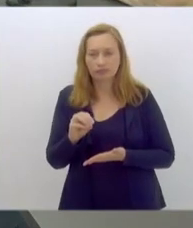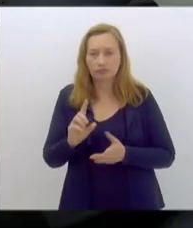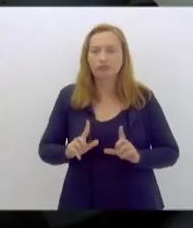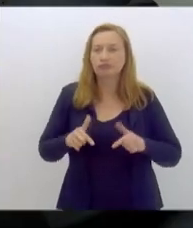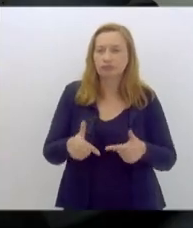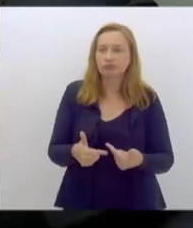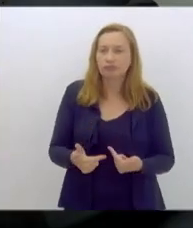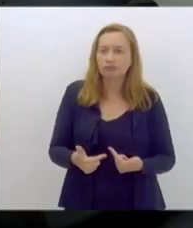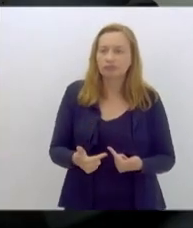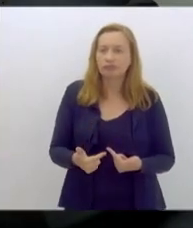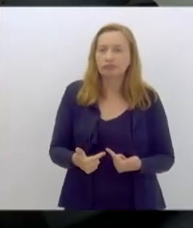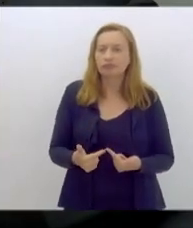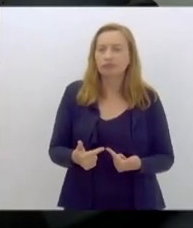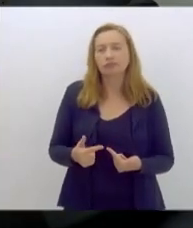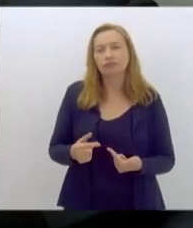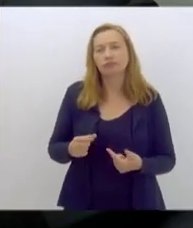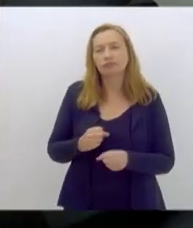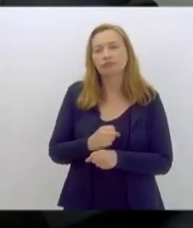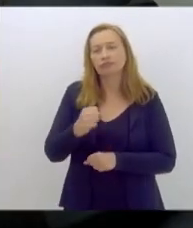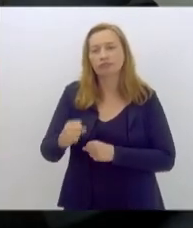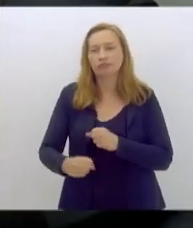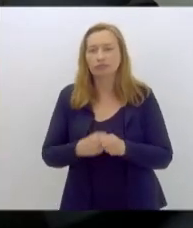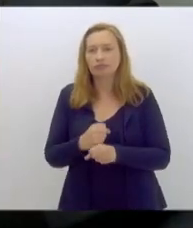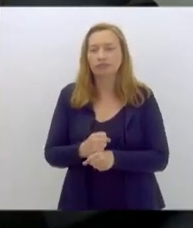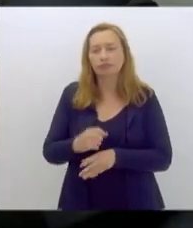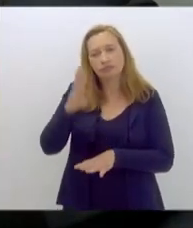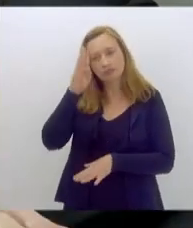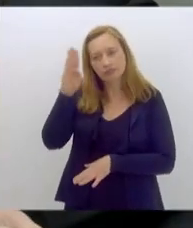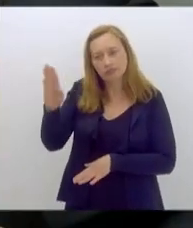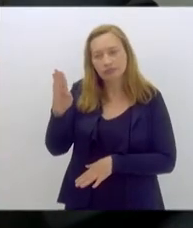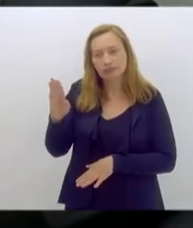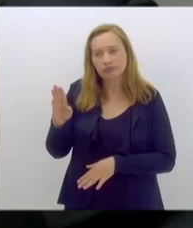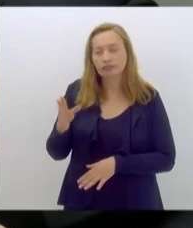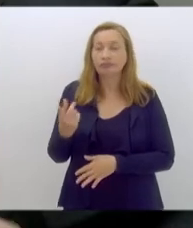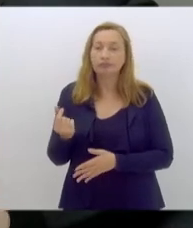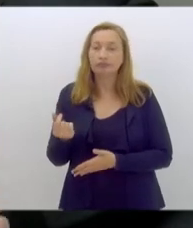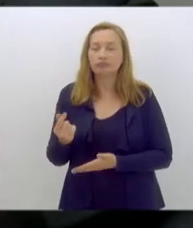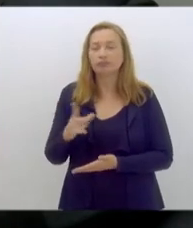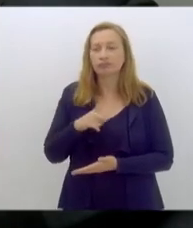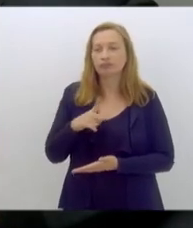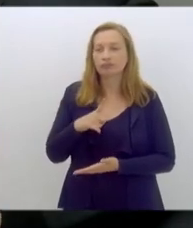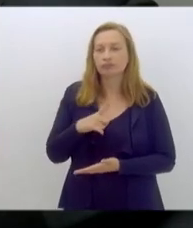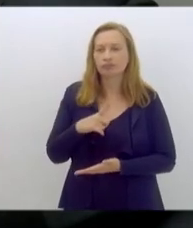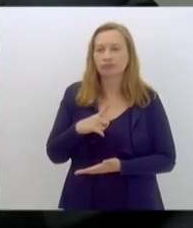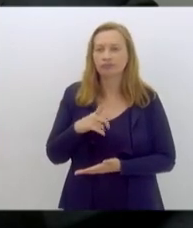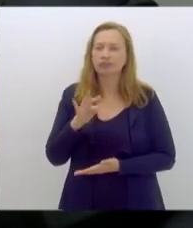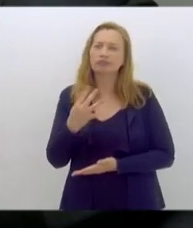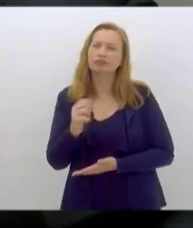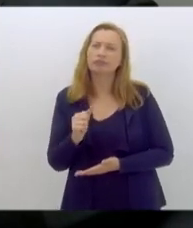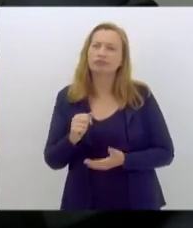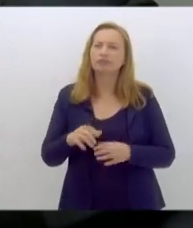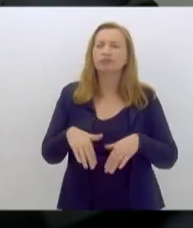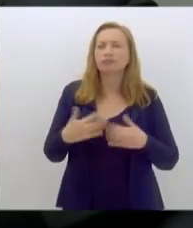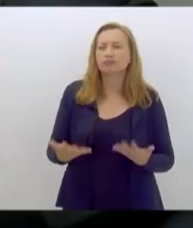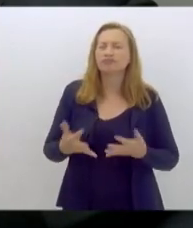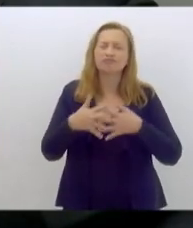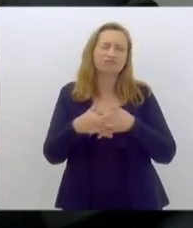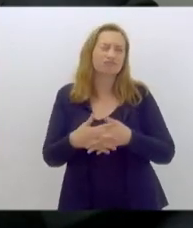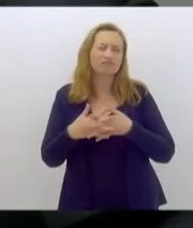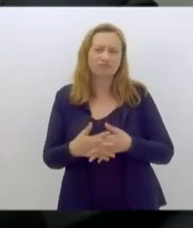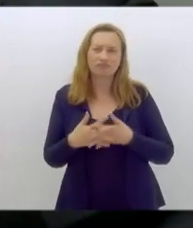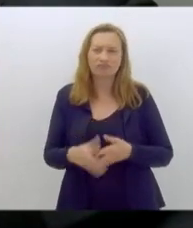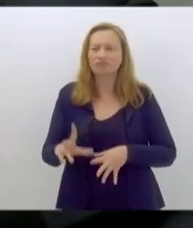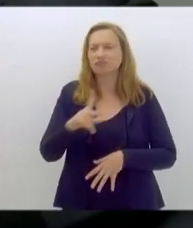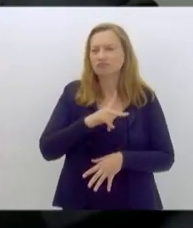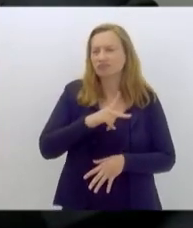e que Por conseguinte tem como prioridade que é onde eles ganham dinheiro que a questão da folha então se faz uma confusão dentro